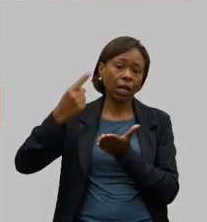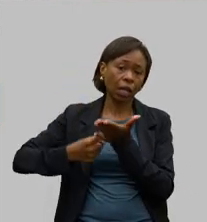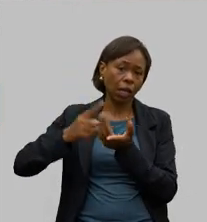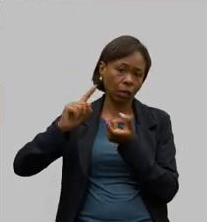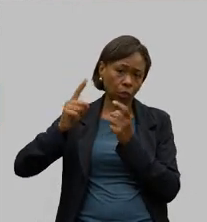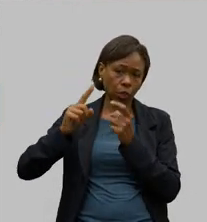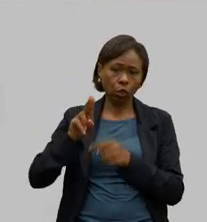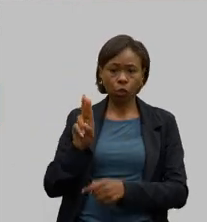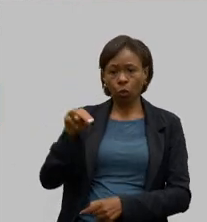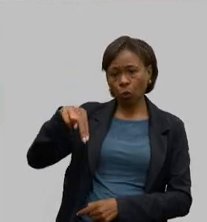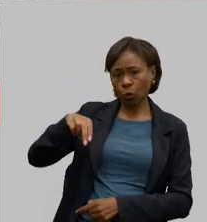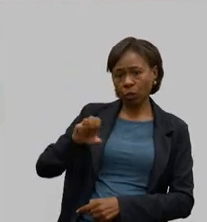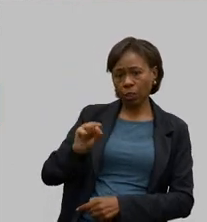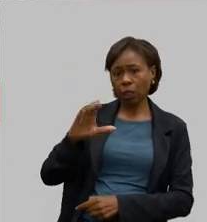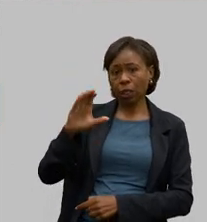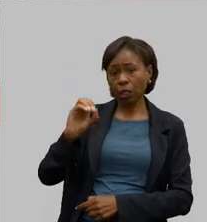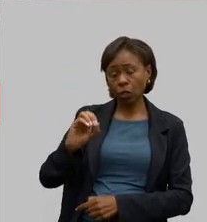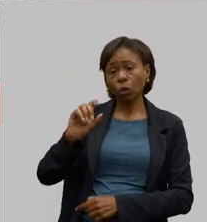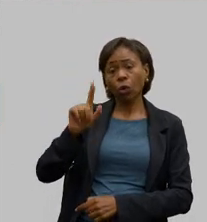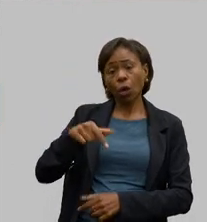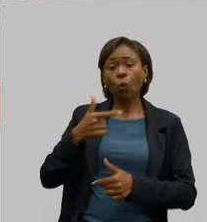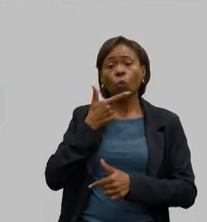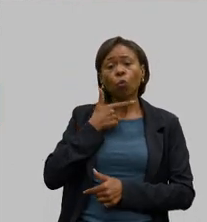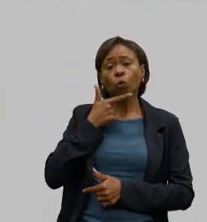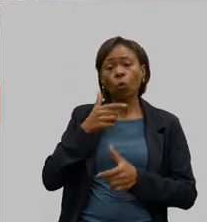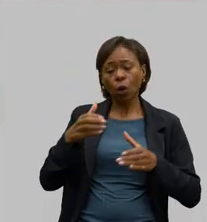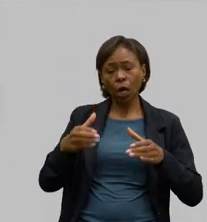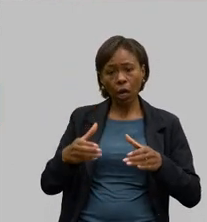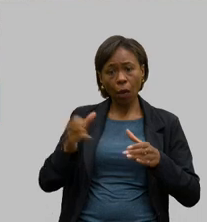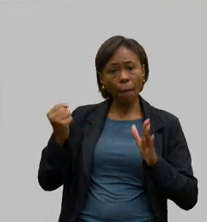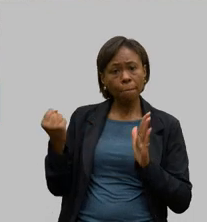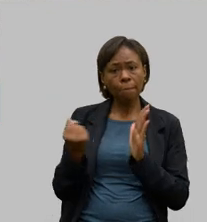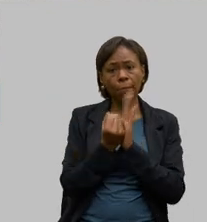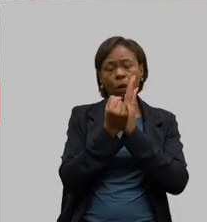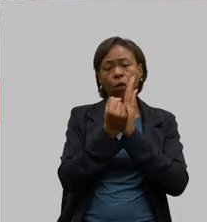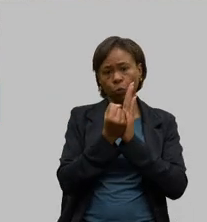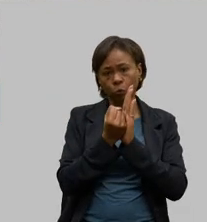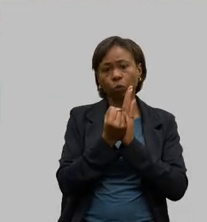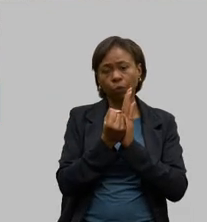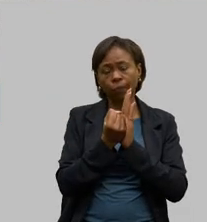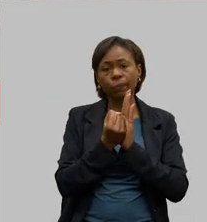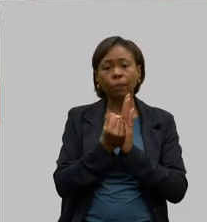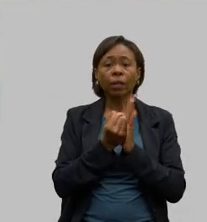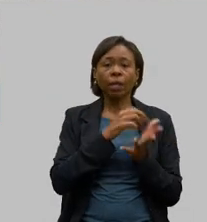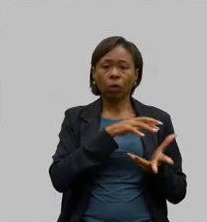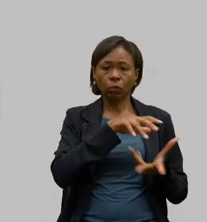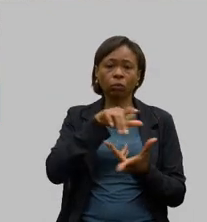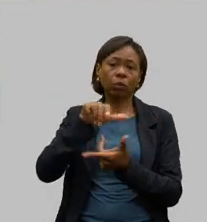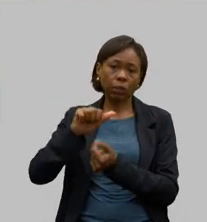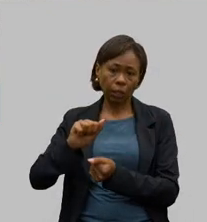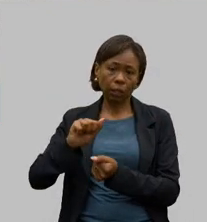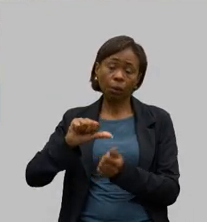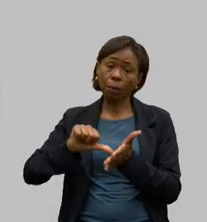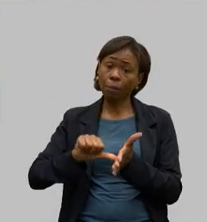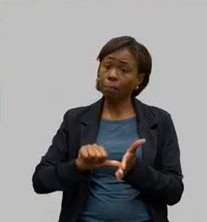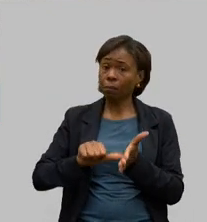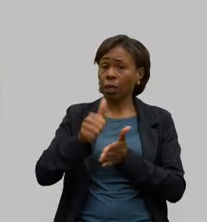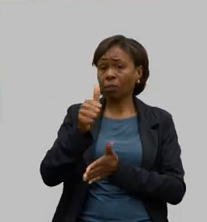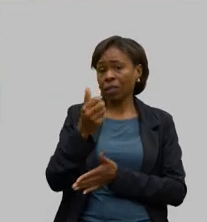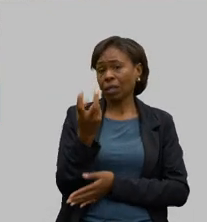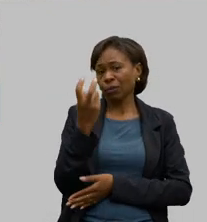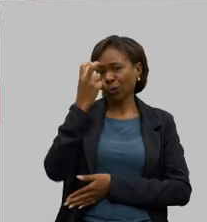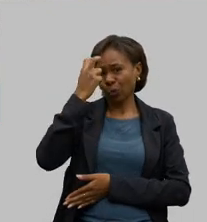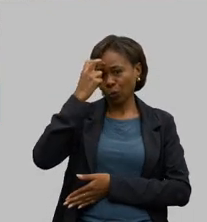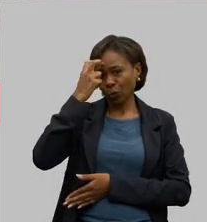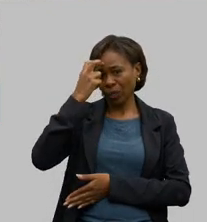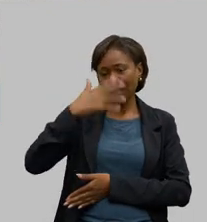como patrimônio eh cultural da humanidade como patrimônio imaterial sendo o primeiro da cultura alimentar